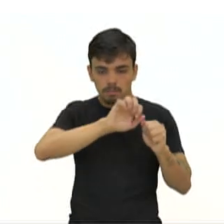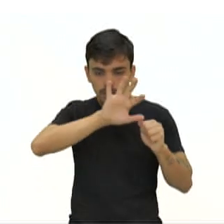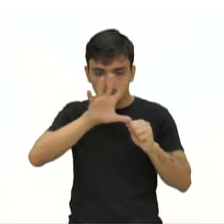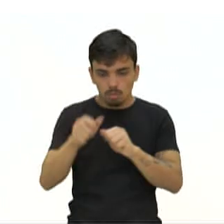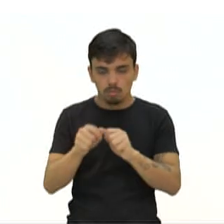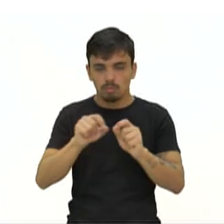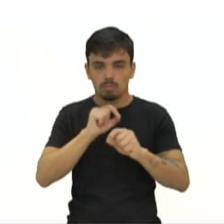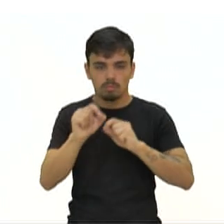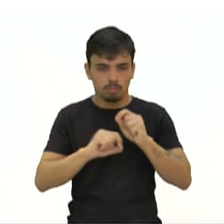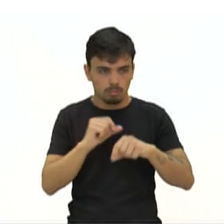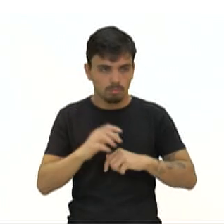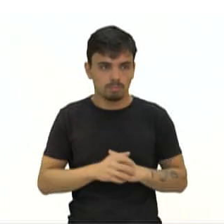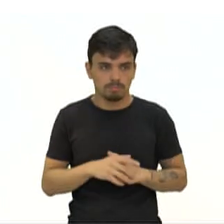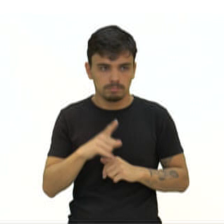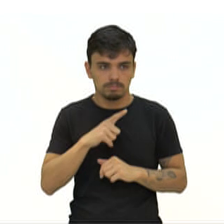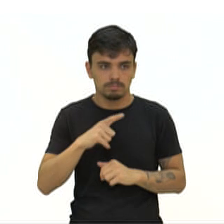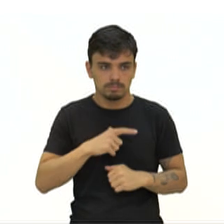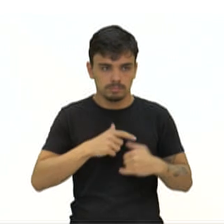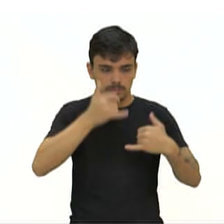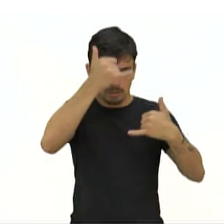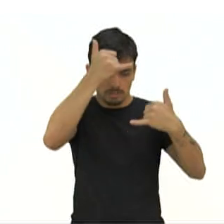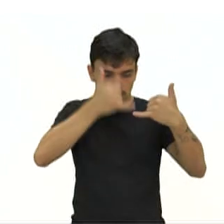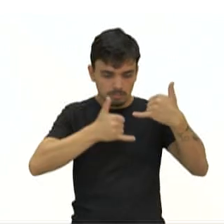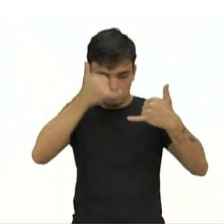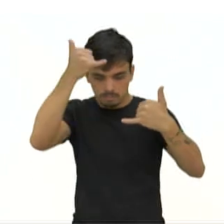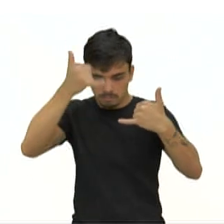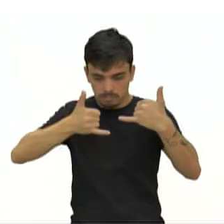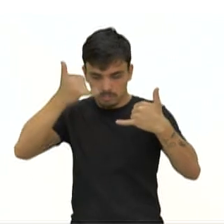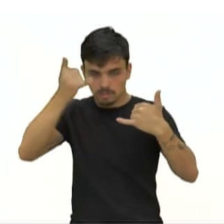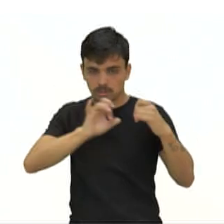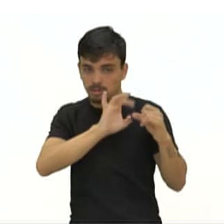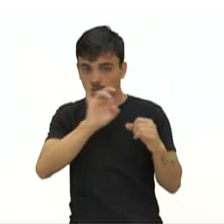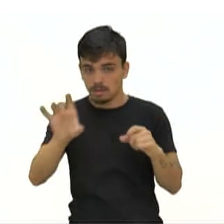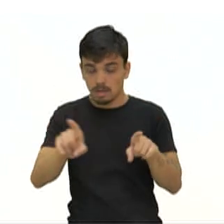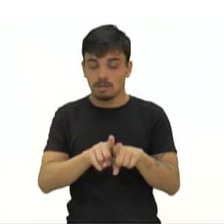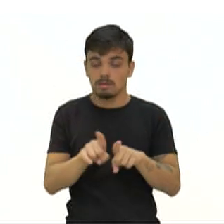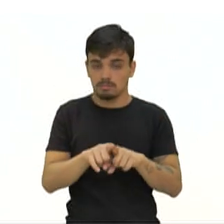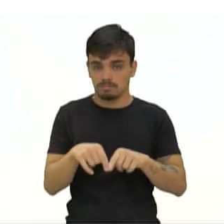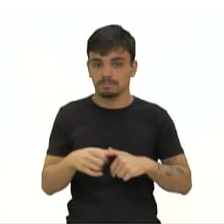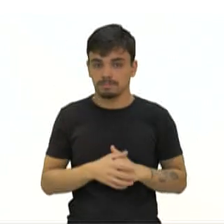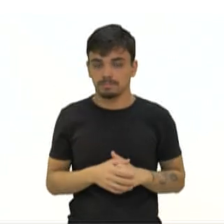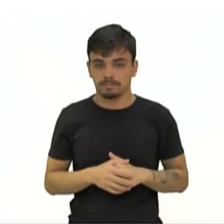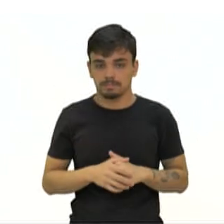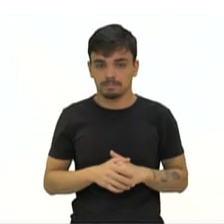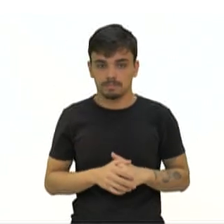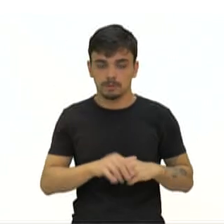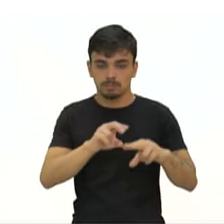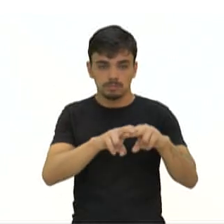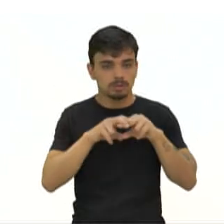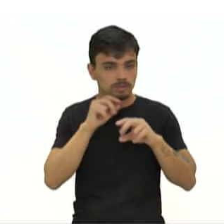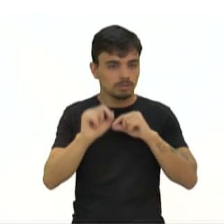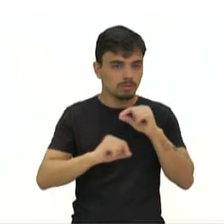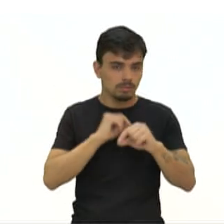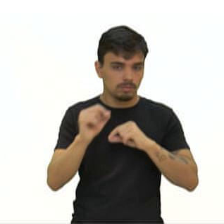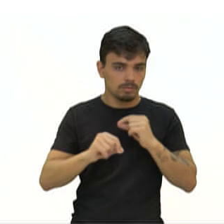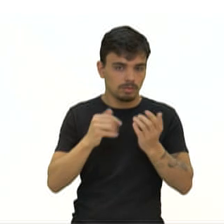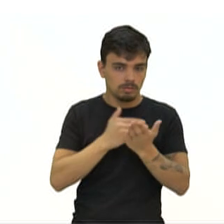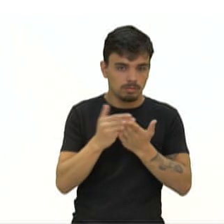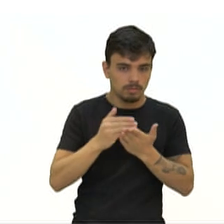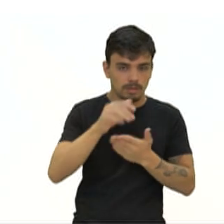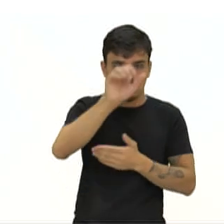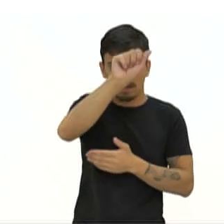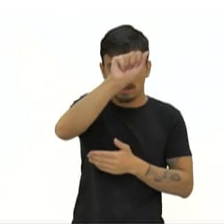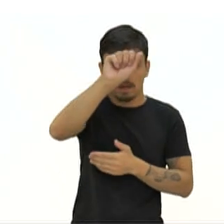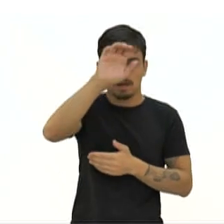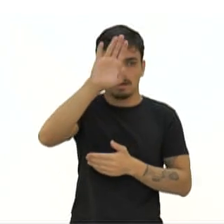A, mas tem que ter uma corrente em cada resistor, porque eles têm que ser alimentados também. Portanto, as correntes saem do ponto A, I1,